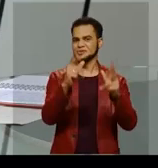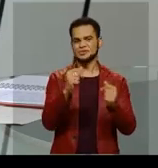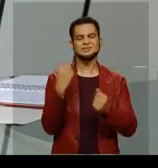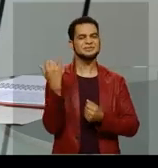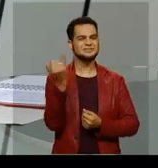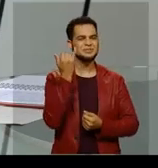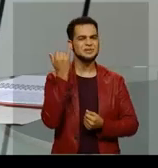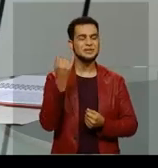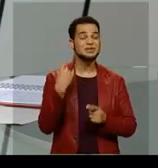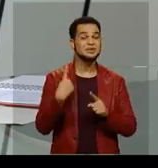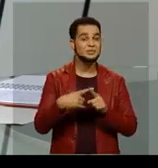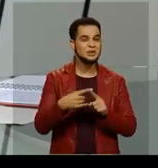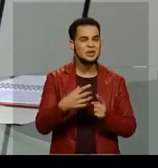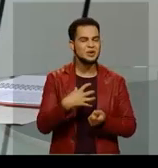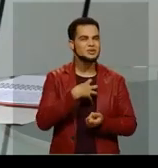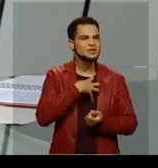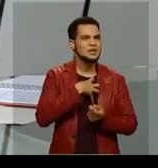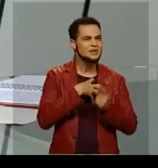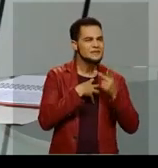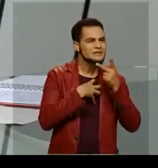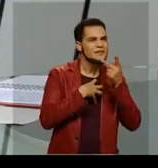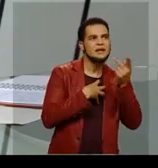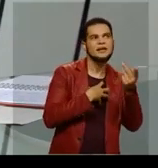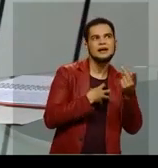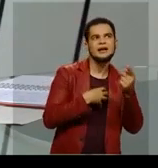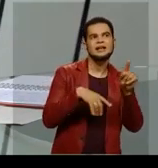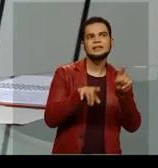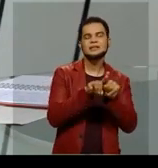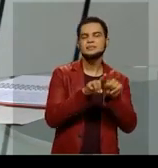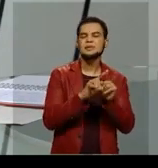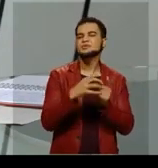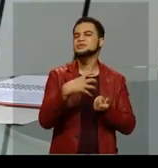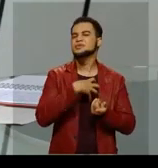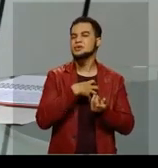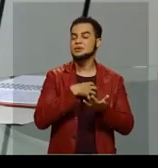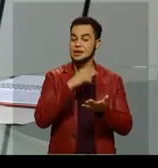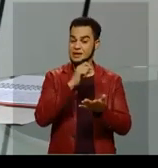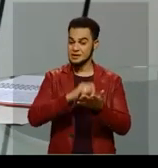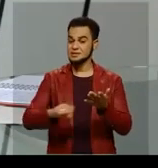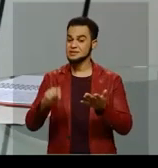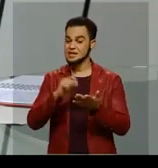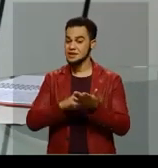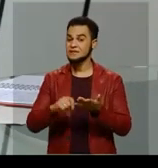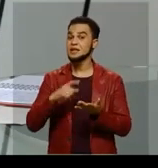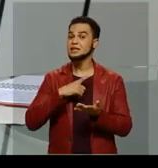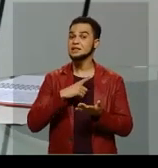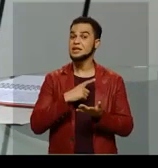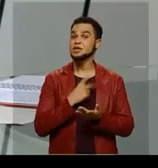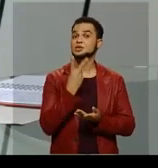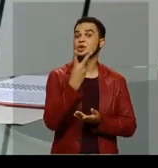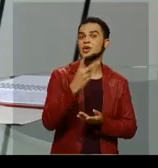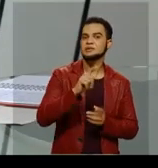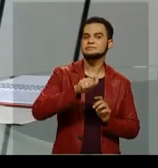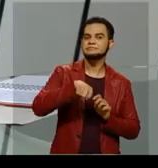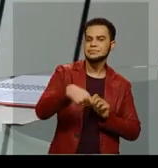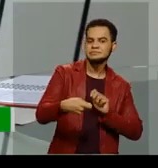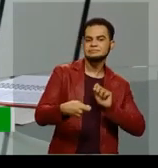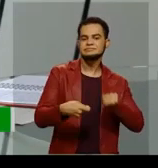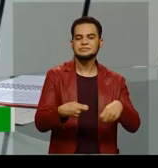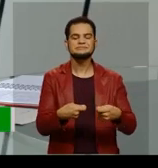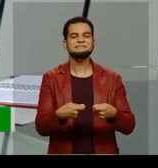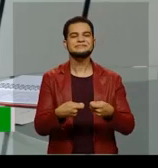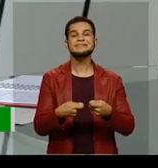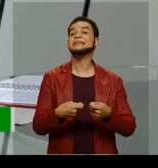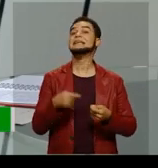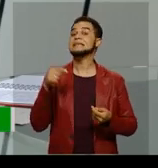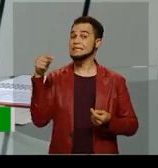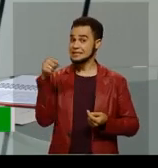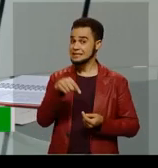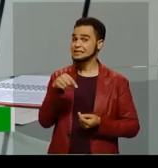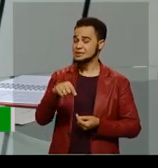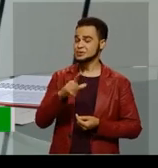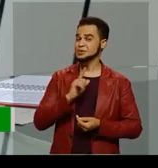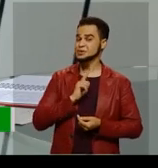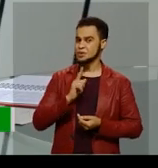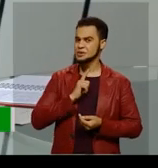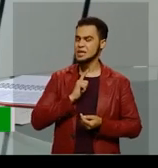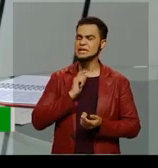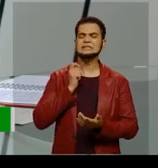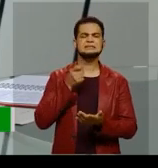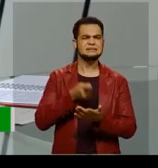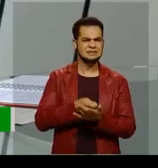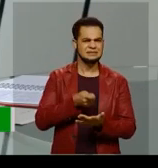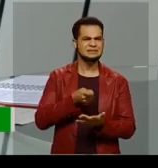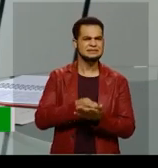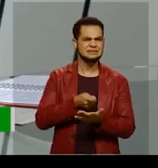no ato de falar, como também no ato de escrever. E a ambiguidade, ela é cobrada,